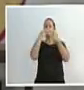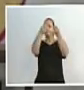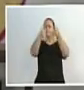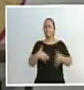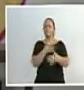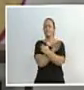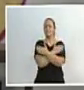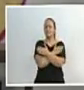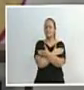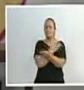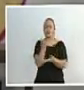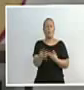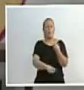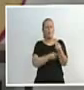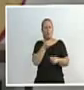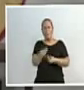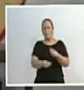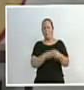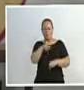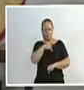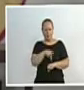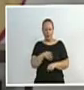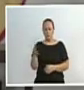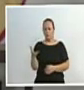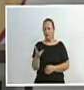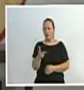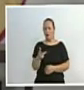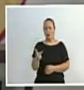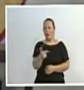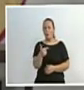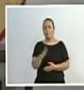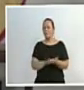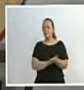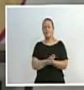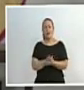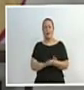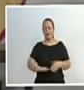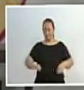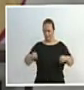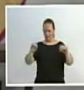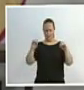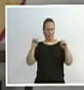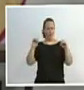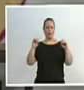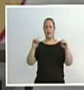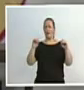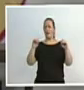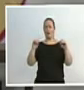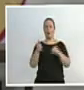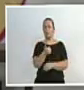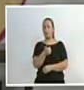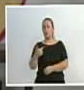país maravilhoso hoje tem nada menos do que 12 milhões